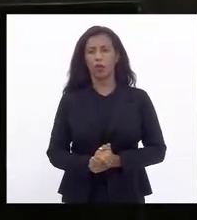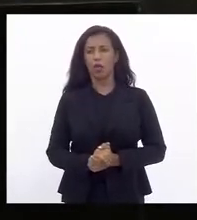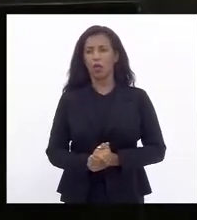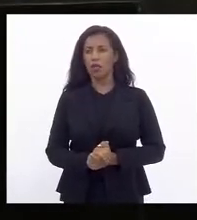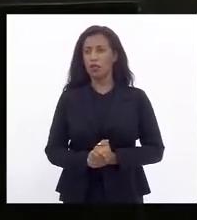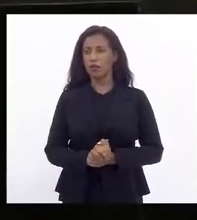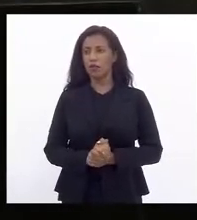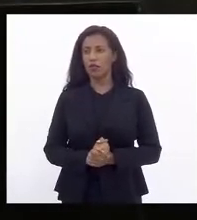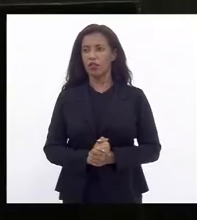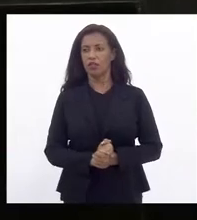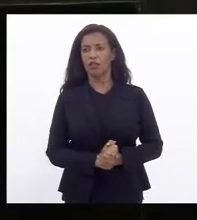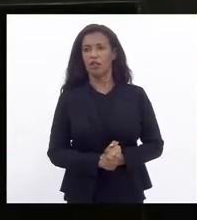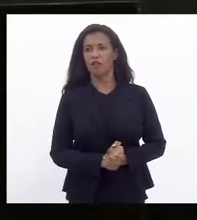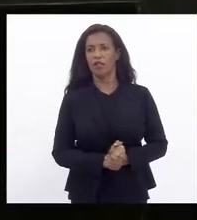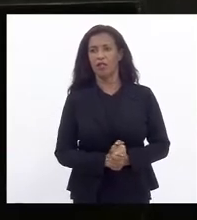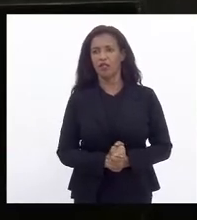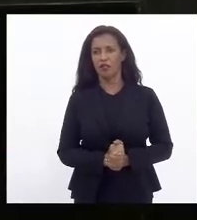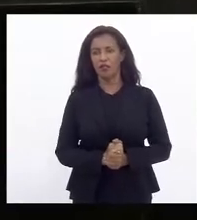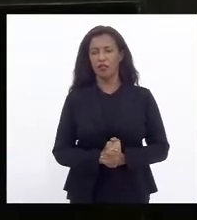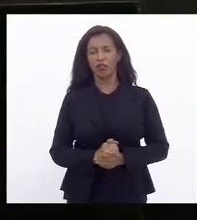Então, nós estamos falando